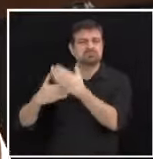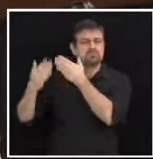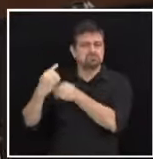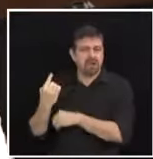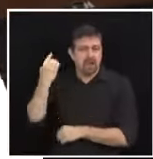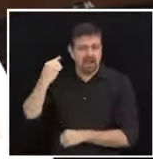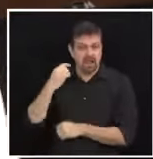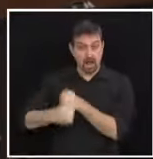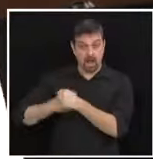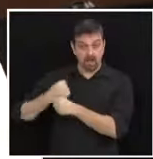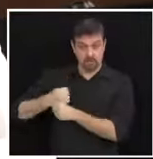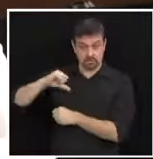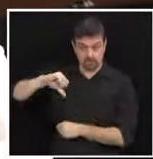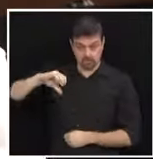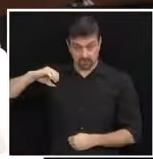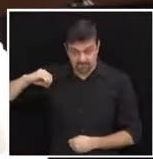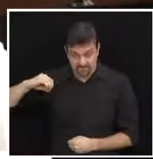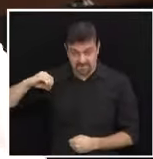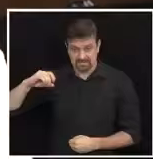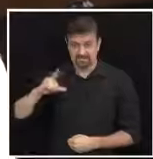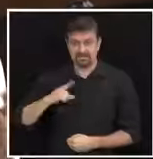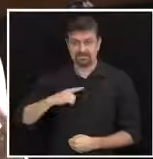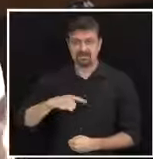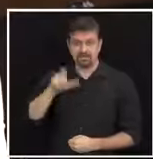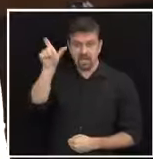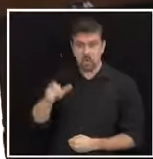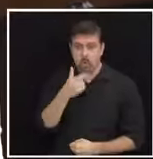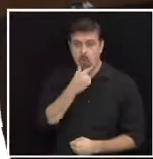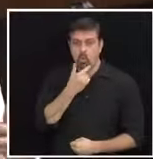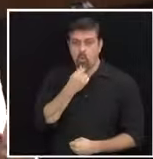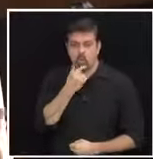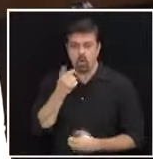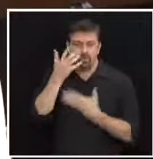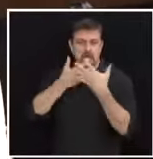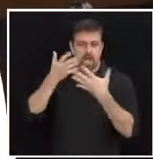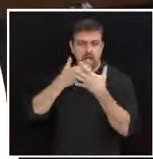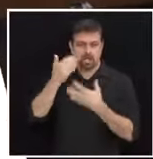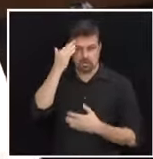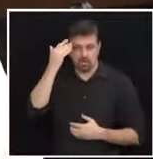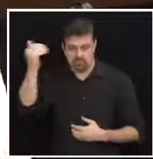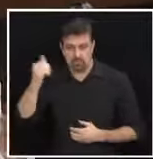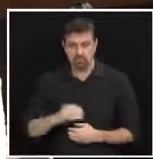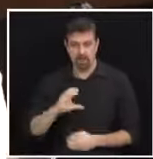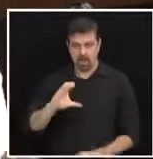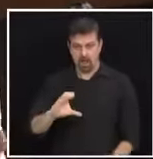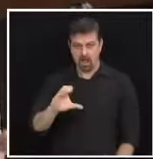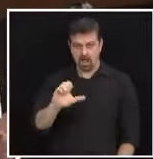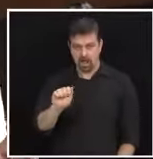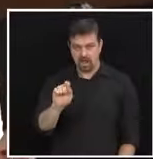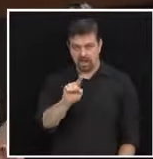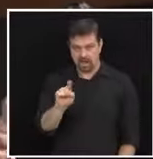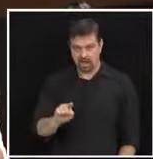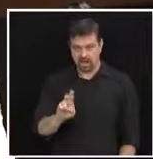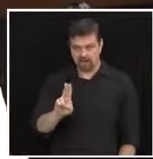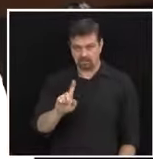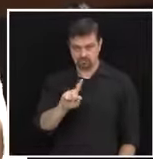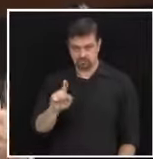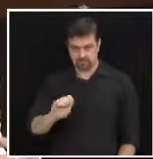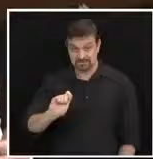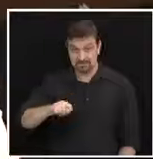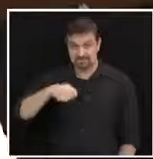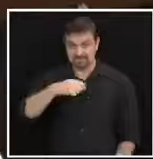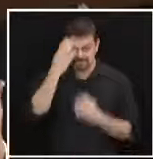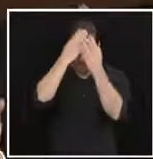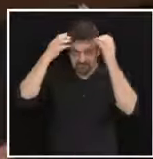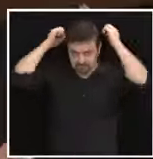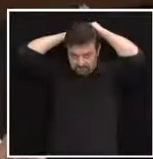anos 90. A gente tem aí o Cazuza, por exemplo, que acho que a maioria que conhece, apesar de ser muito jovens, mas acho que todo mundo conhece, sabe da